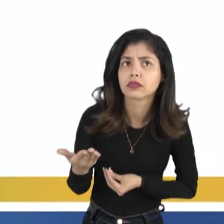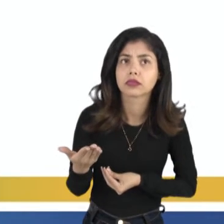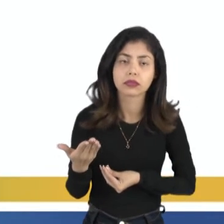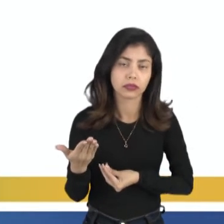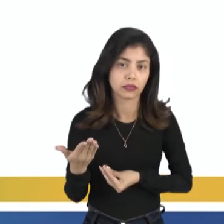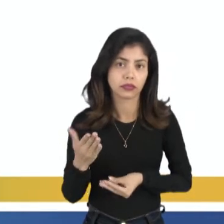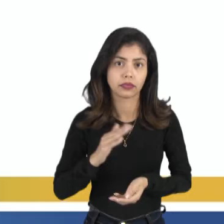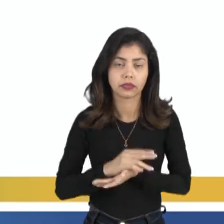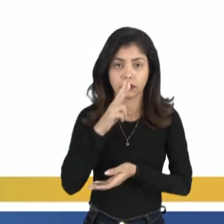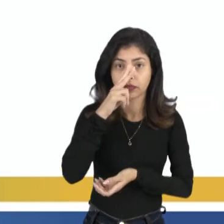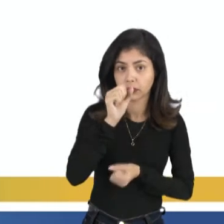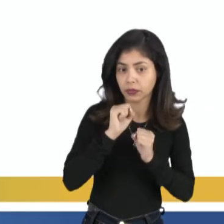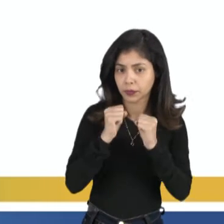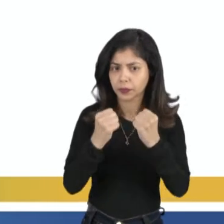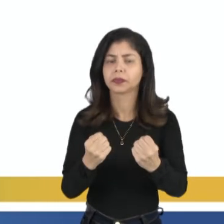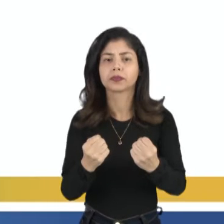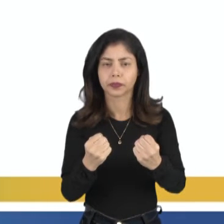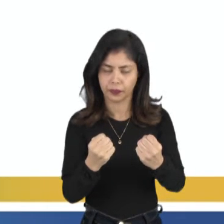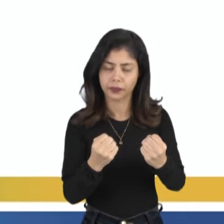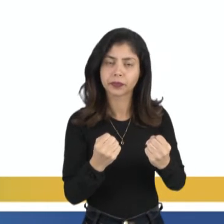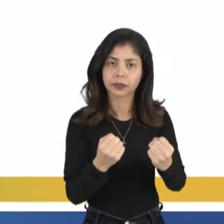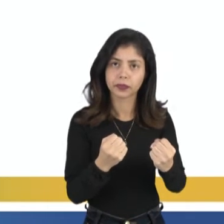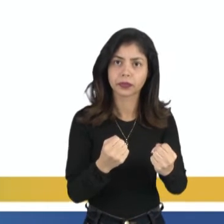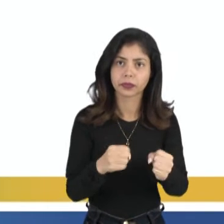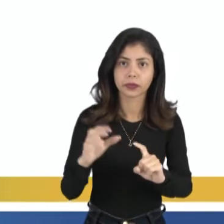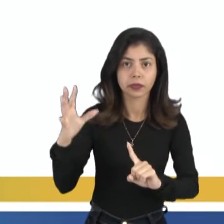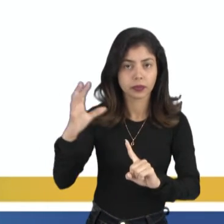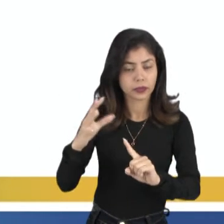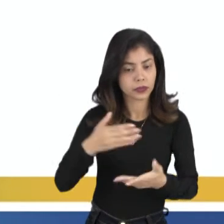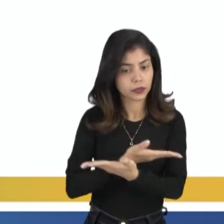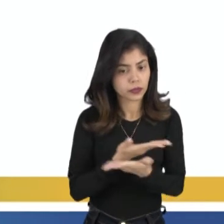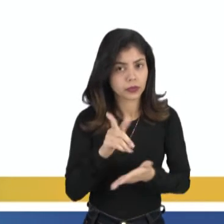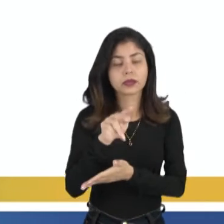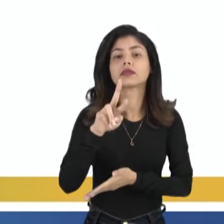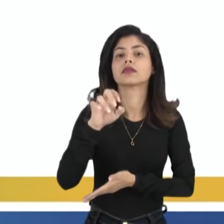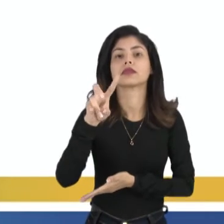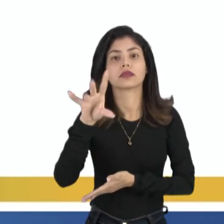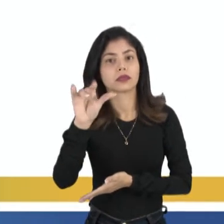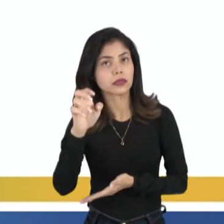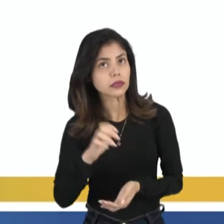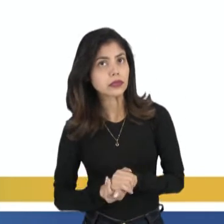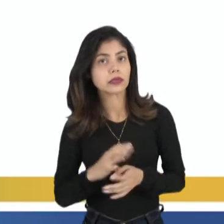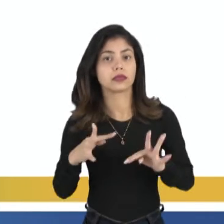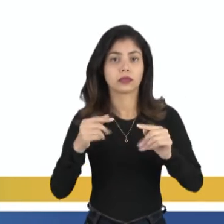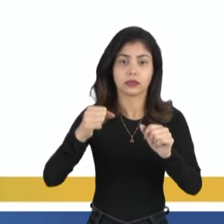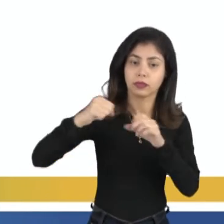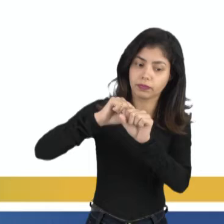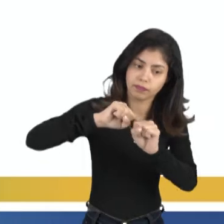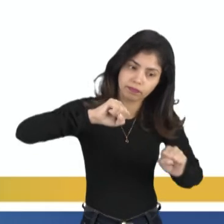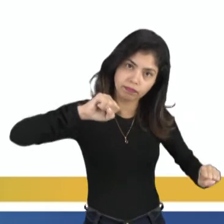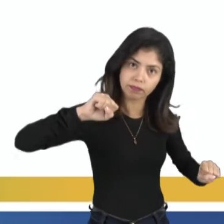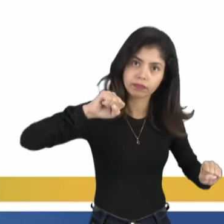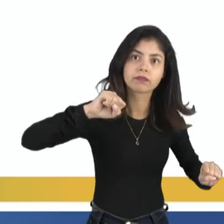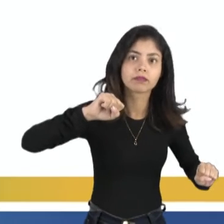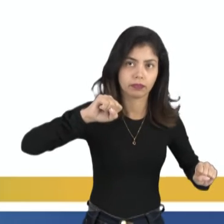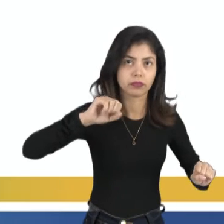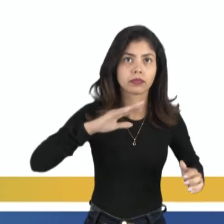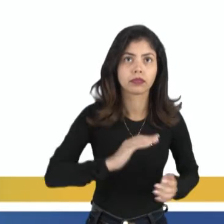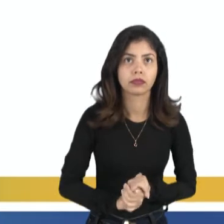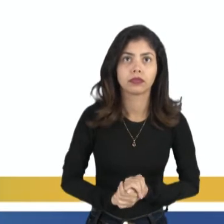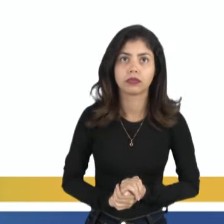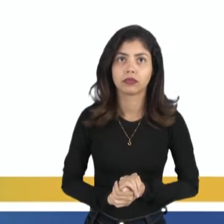é? A força-peso, a força influenciada aí pela gravidade, é a força que puxa o bloco todo para baixo. Então, nesse caso aqui,